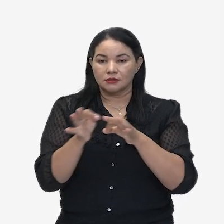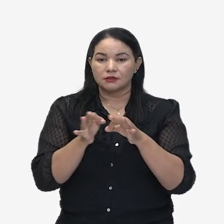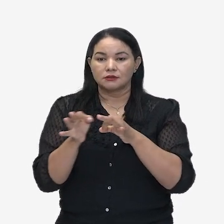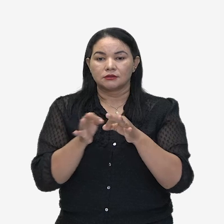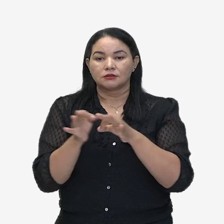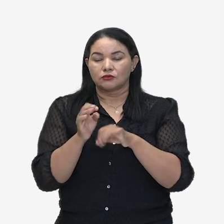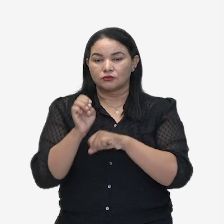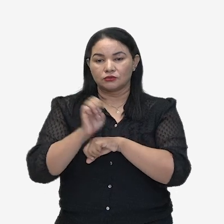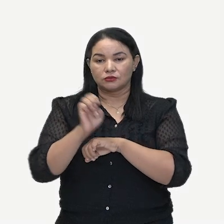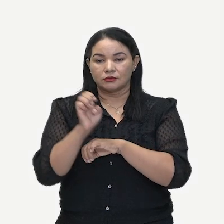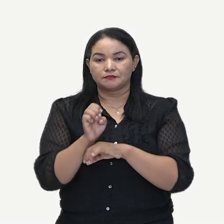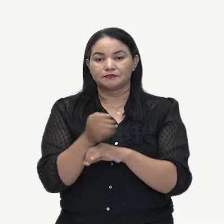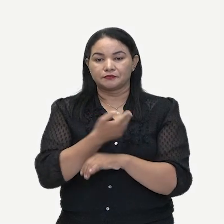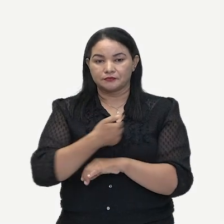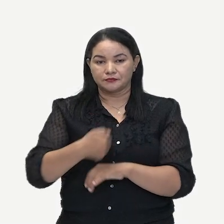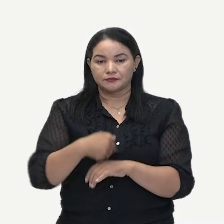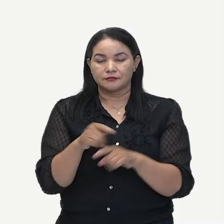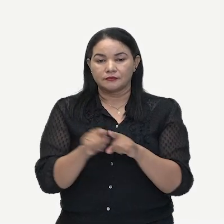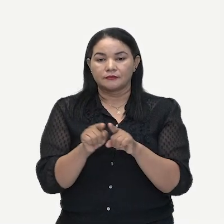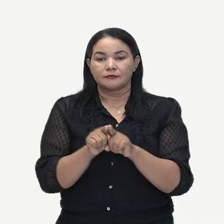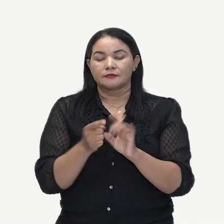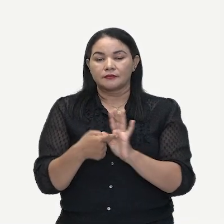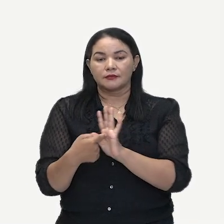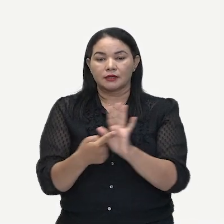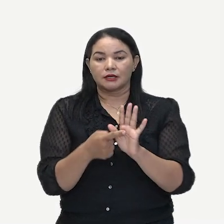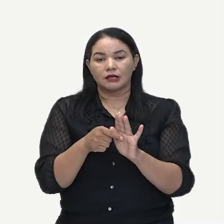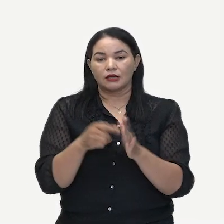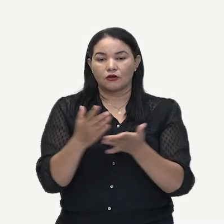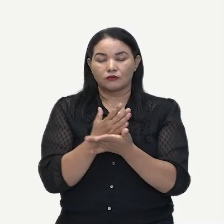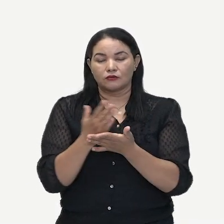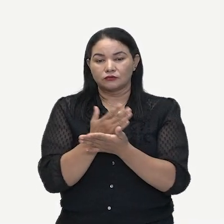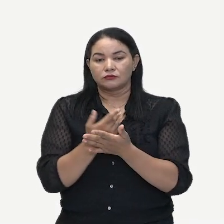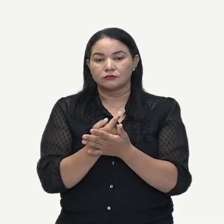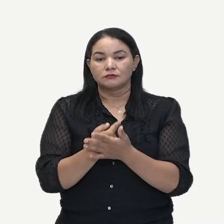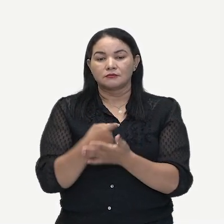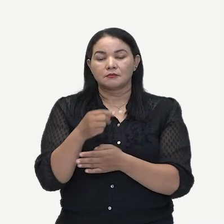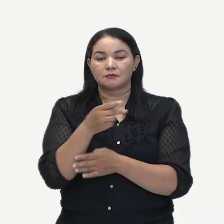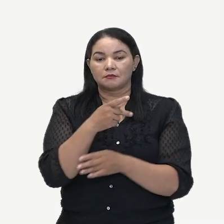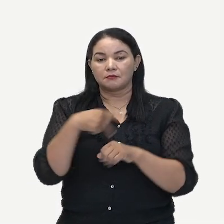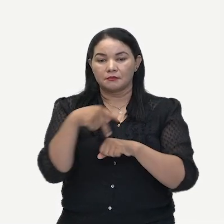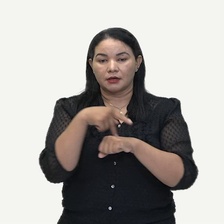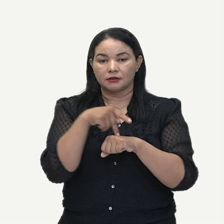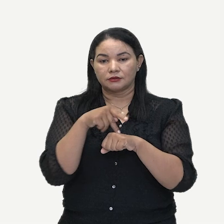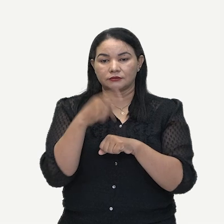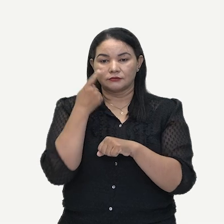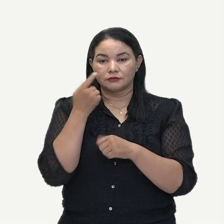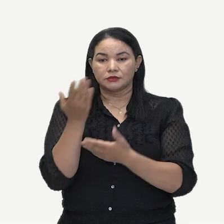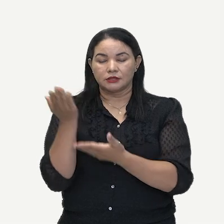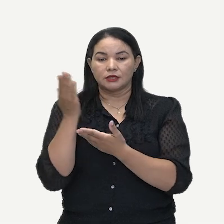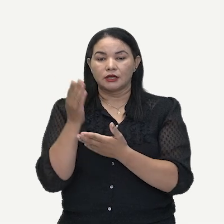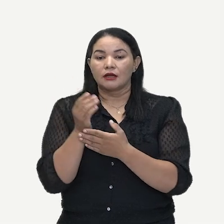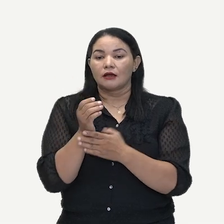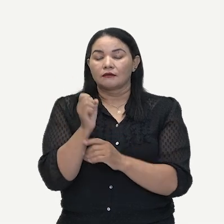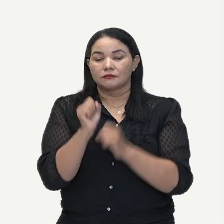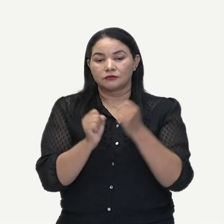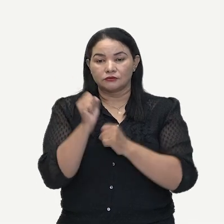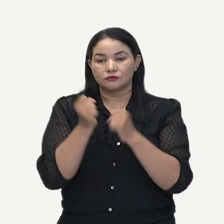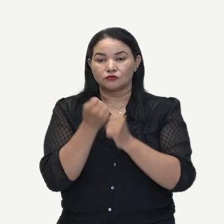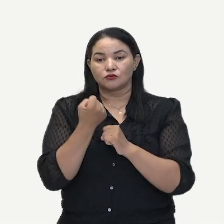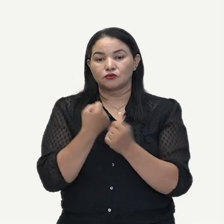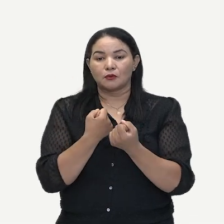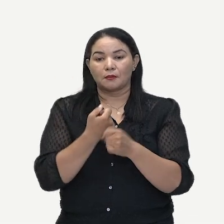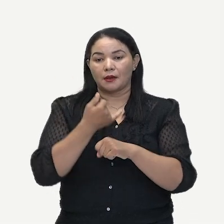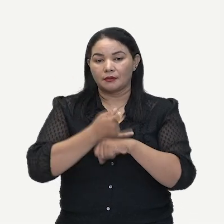planejamento estatal. Então, vão se destacar aí alguns países como a República Tcheca, na indústria metalúrgica,